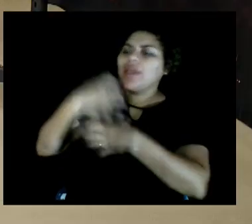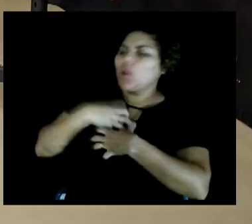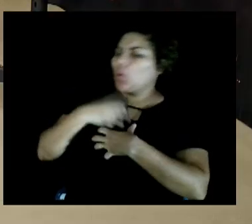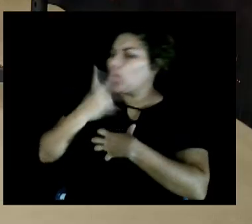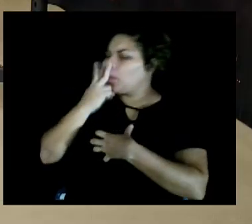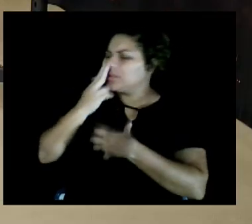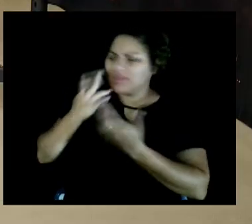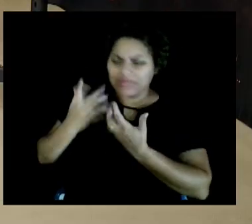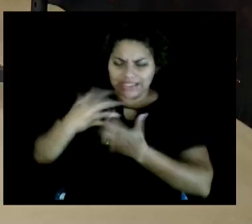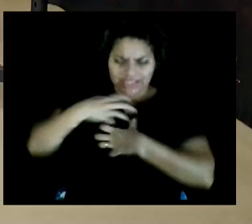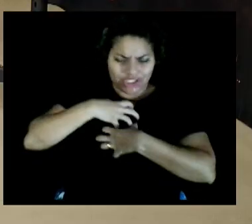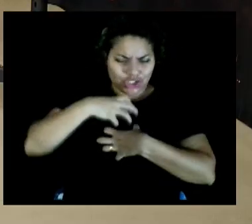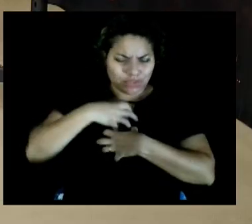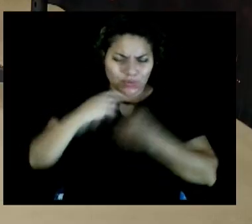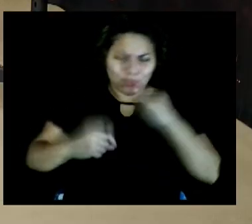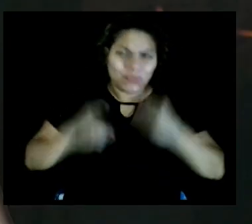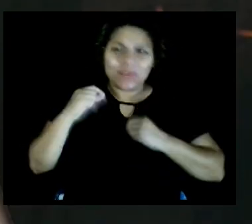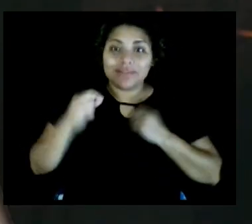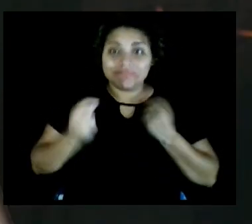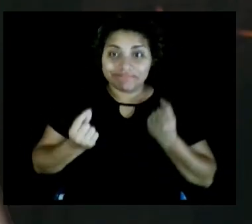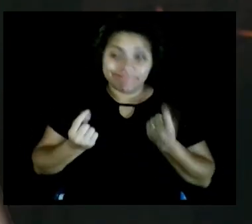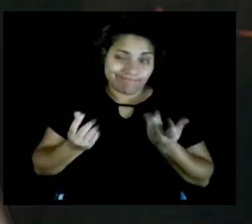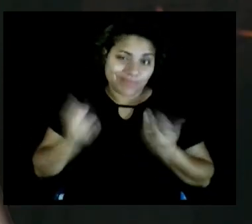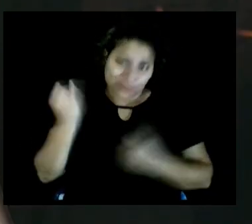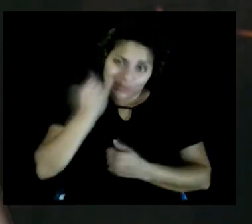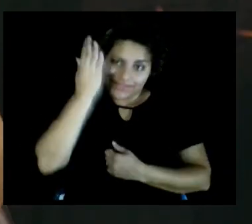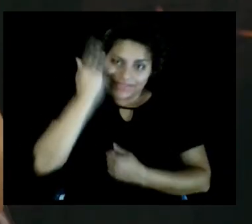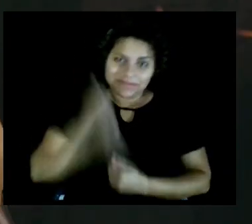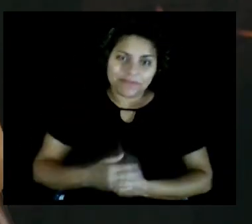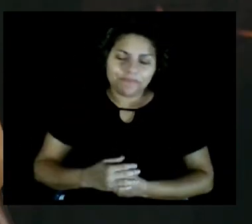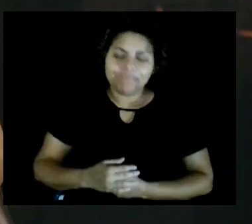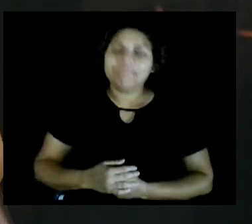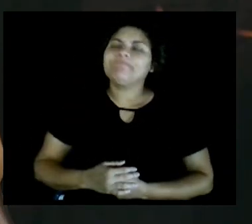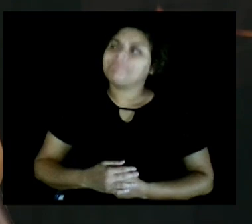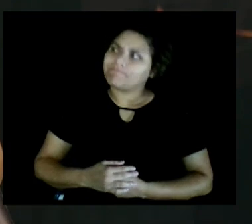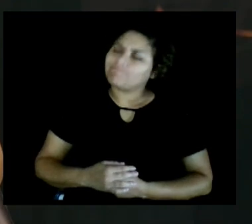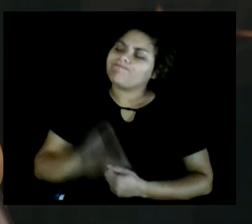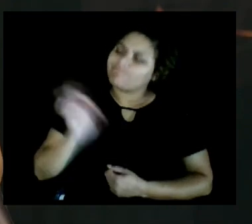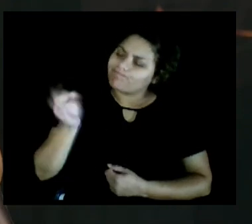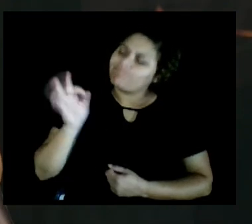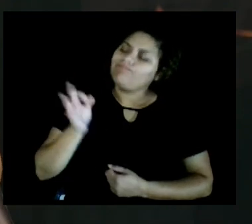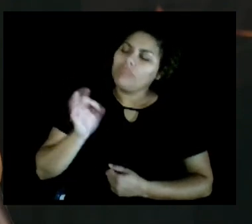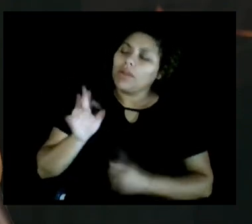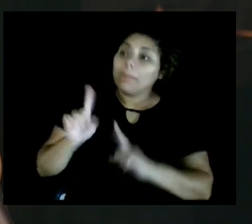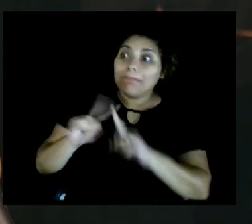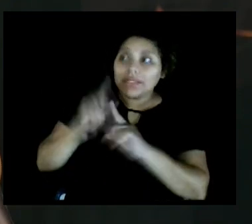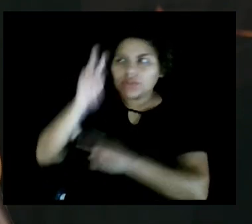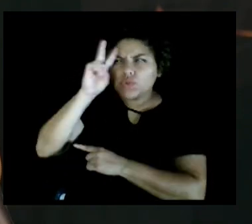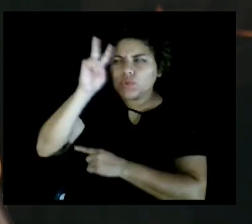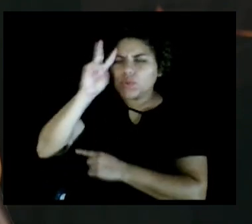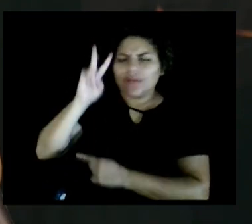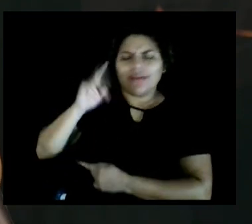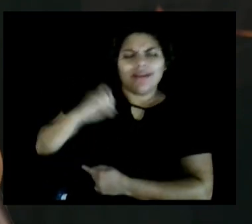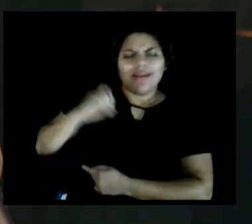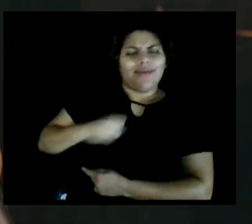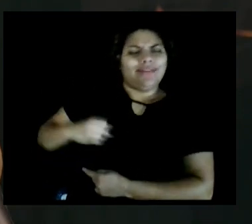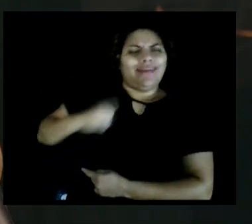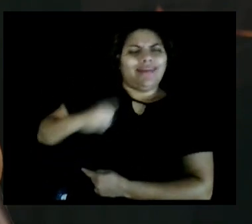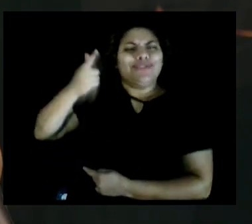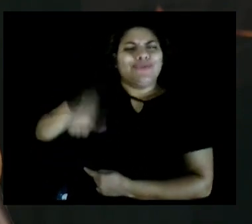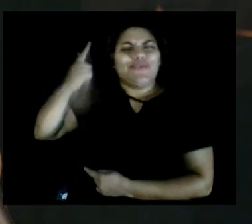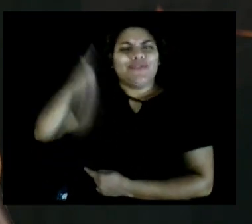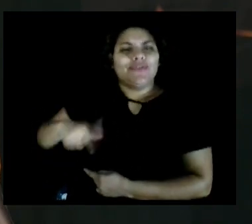certo? Certo, pois é, Raquel, só que a nostalgia, ela traz aquele sentimento bom, né, igual você falou, mas ela